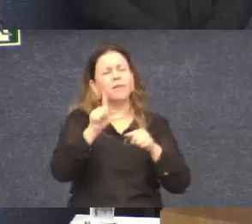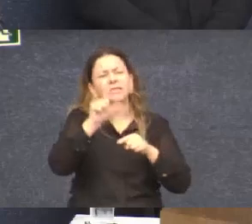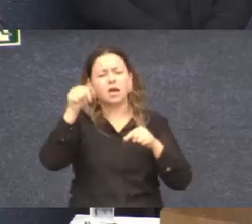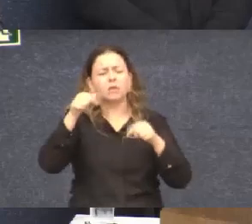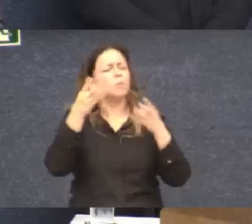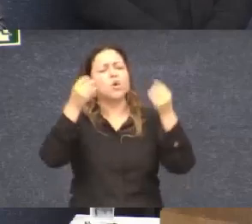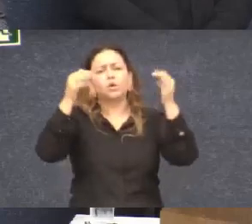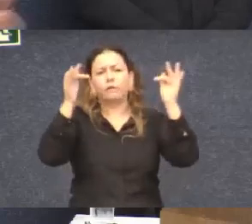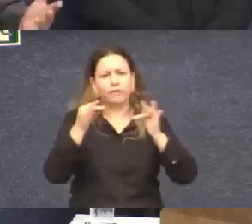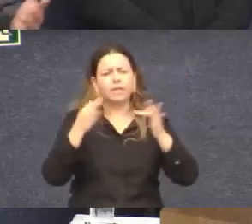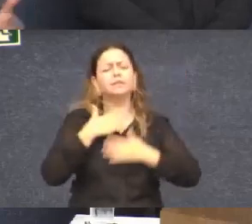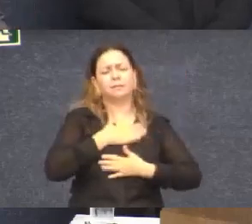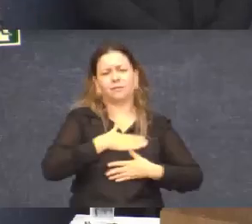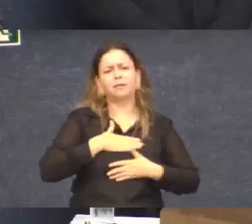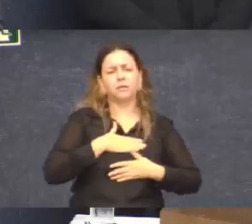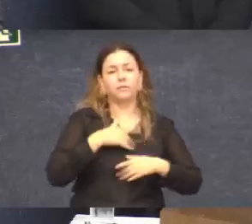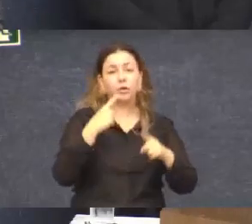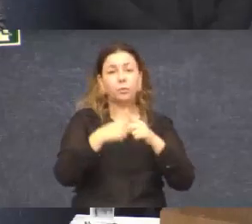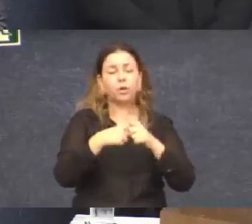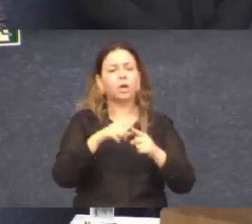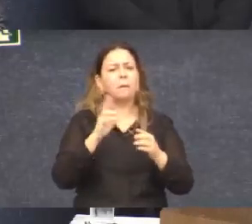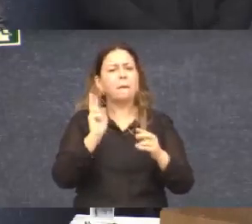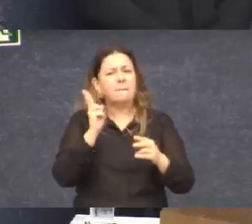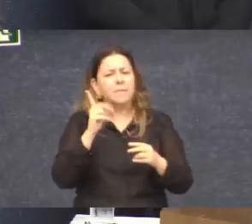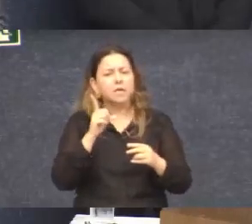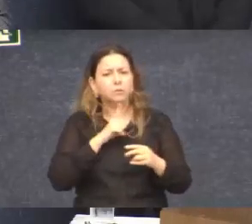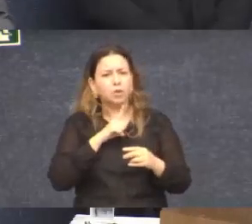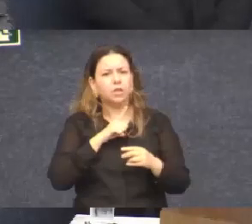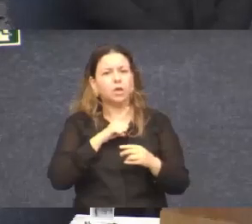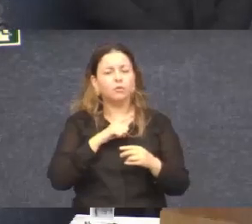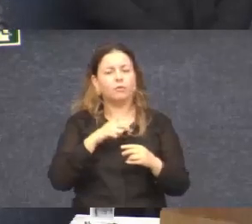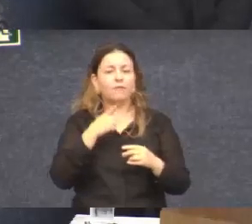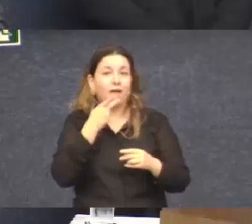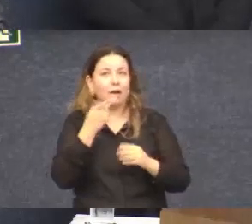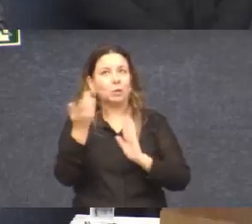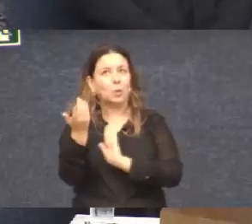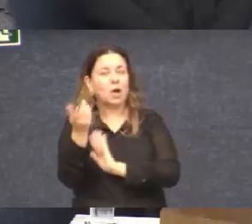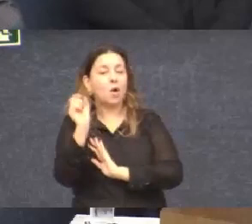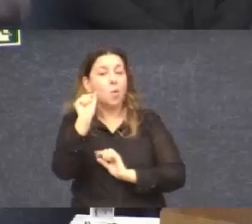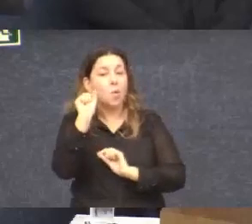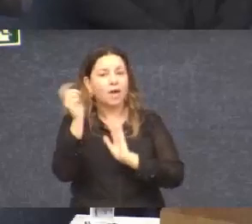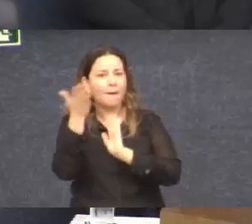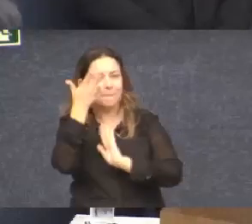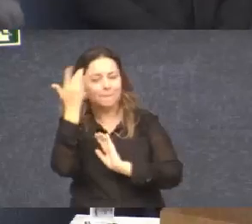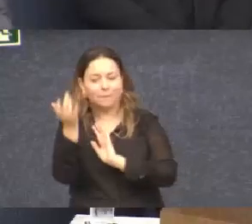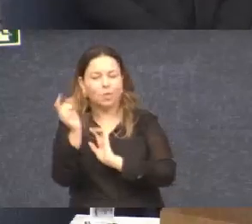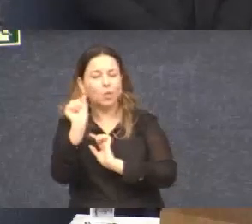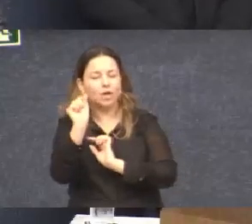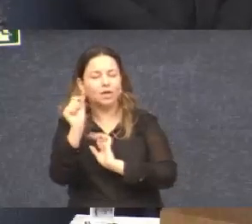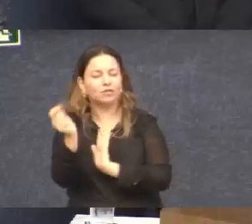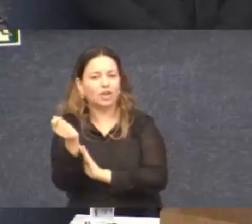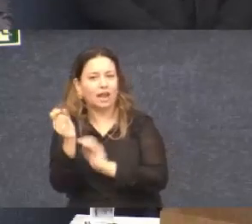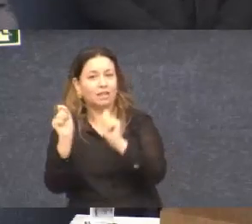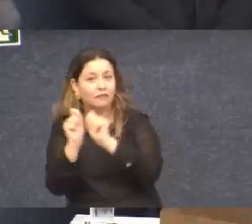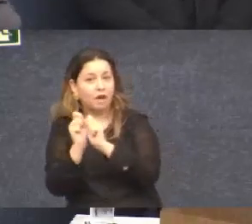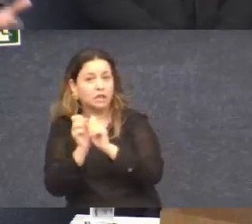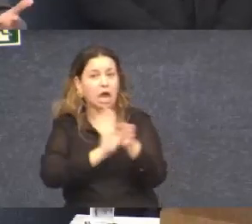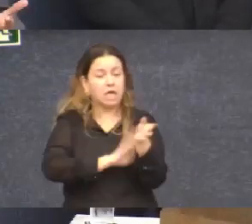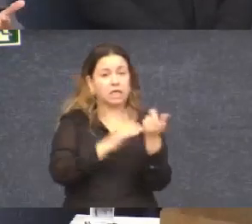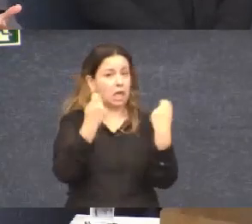felizes e satisfeitos, porque mesmo tendo a máxima que a mão direita faz, a esquerda não precisa ficar sabendo, mas a gente